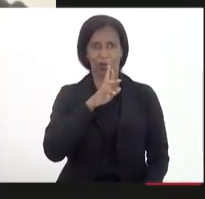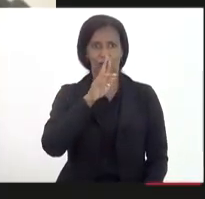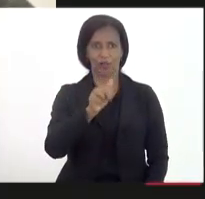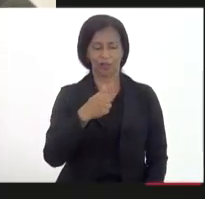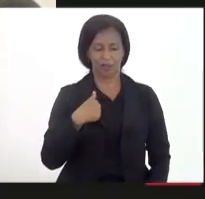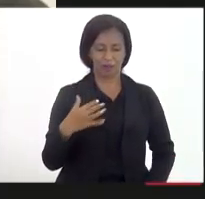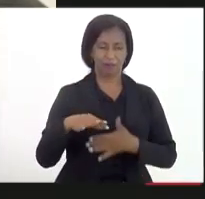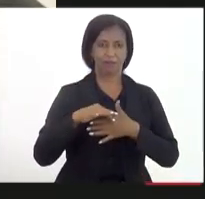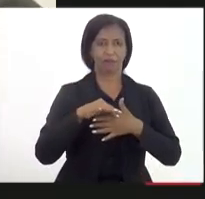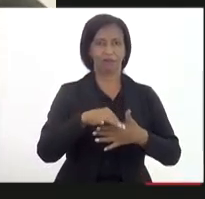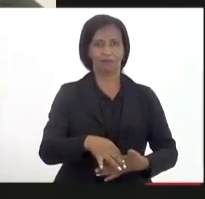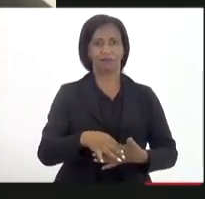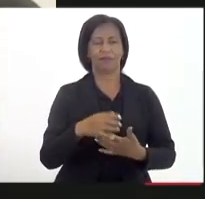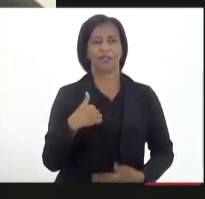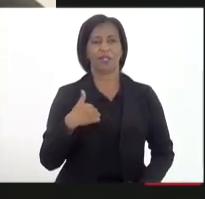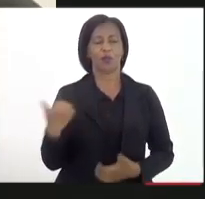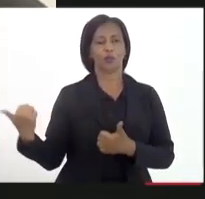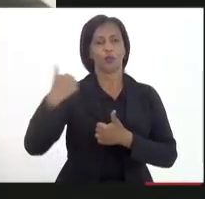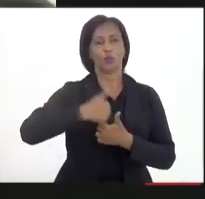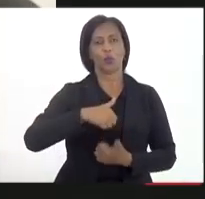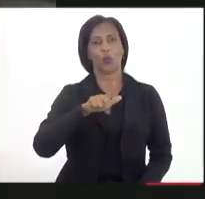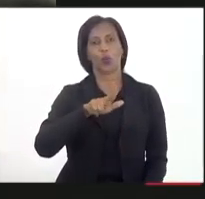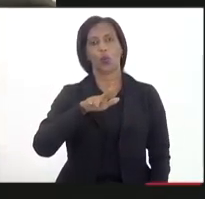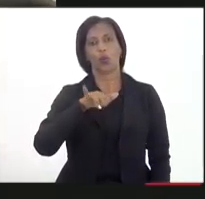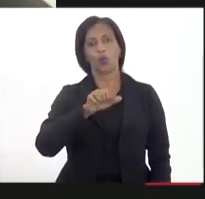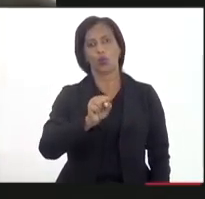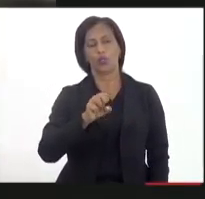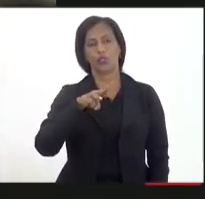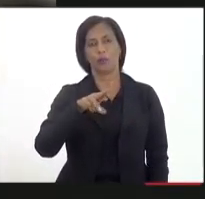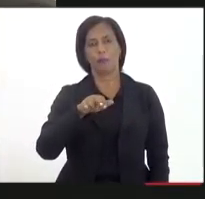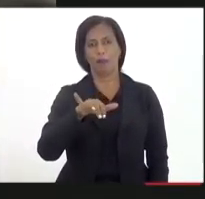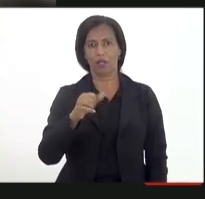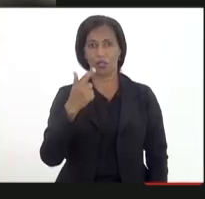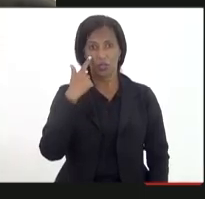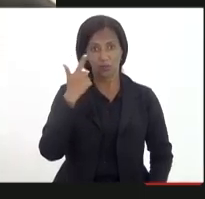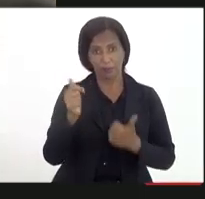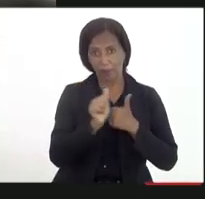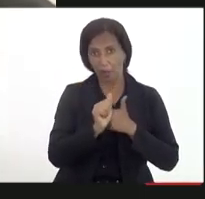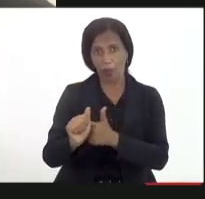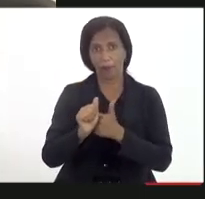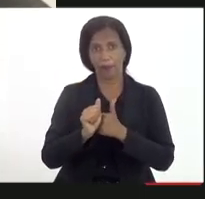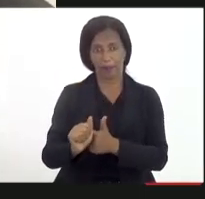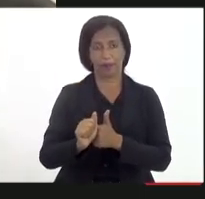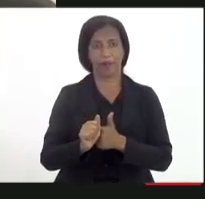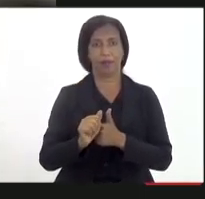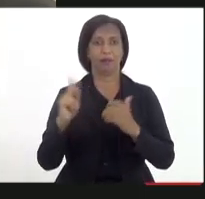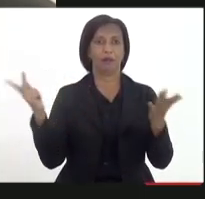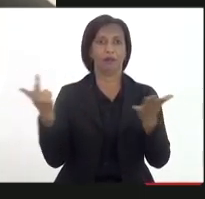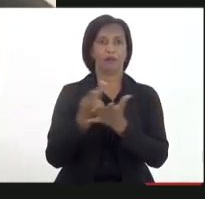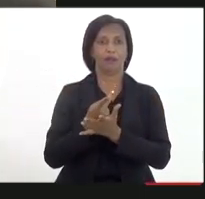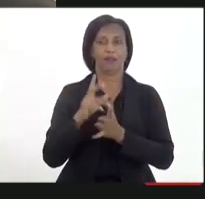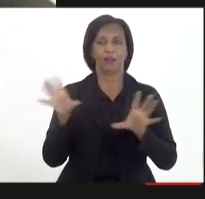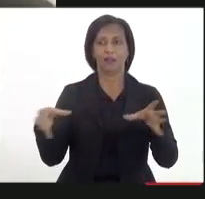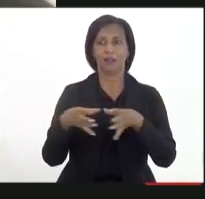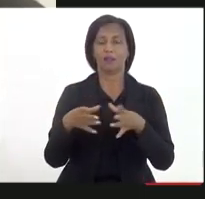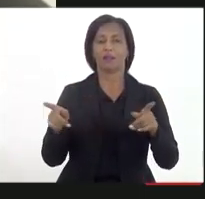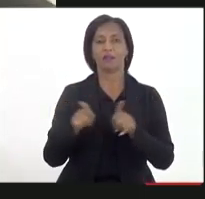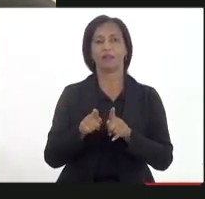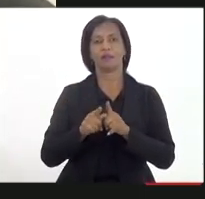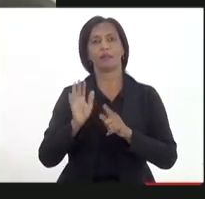tô aqui representando o Deputado Luiz Martins para acompanhar a demanda da comissão e para poder contribuir